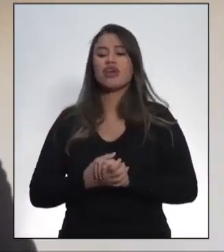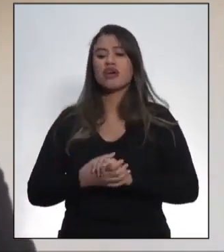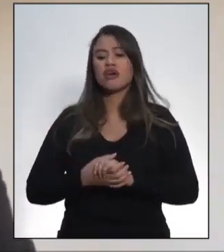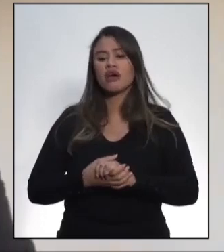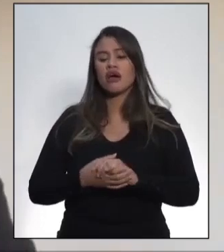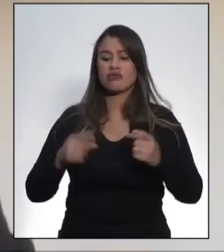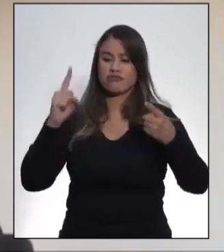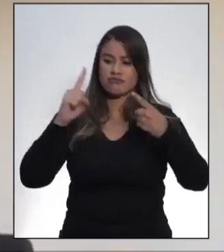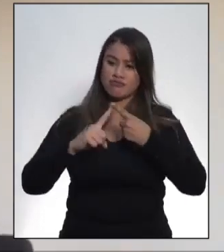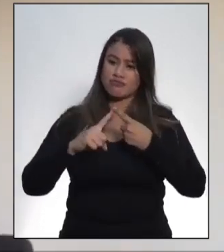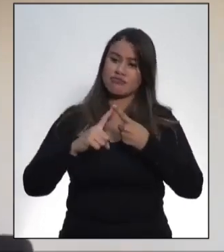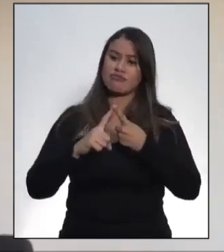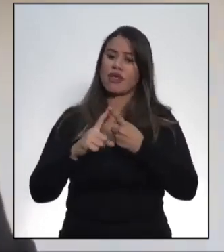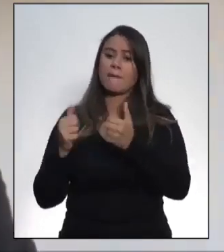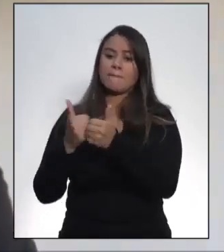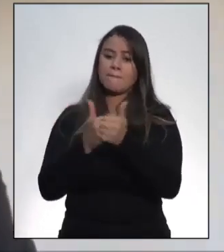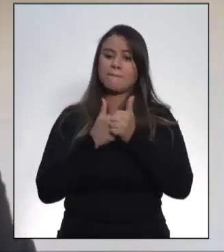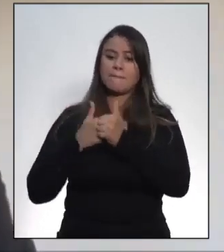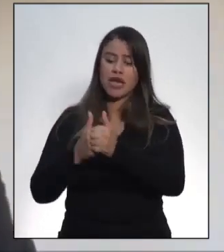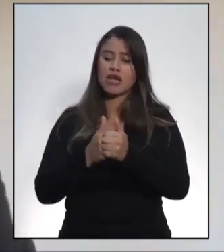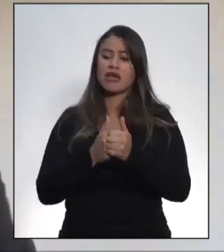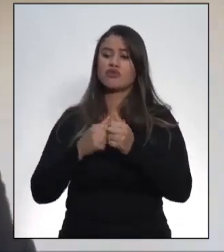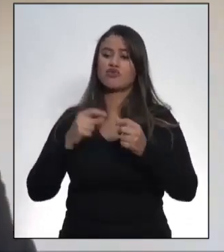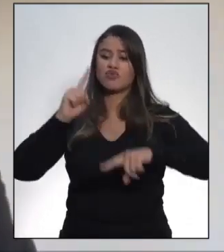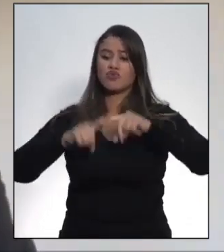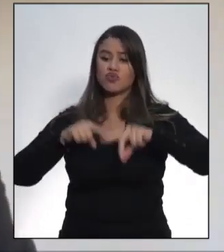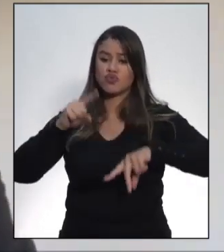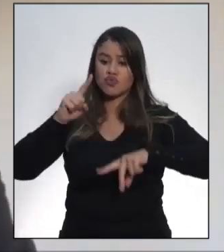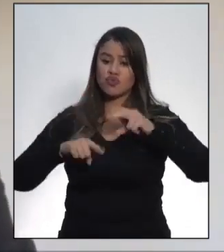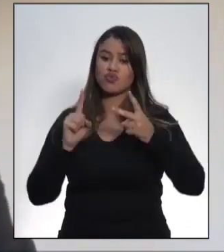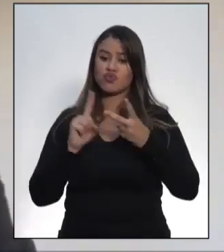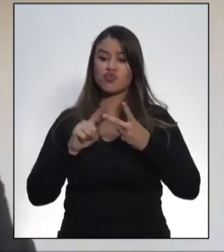estar ao teu redor, qual vai ser o produto,